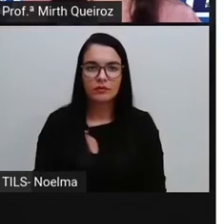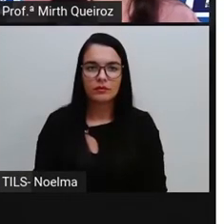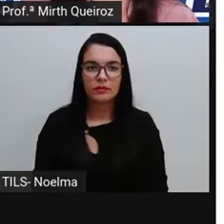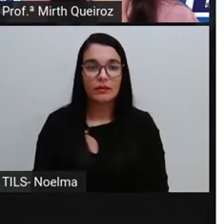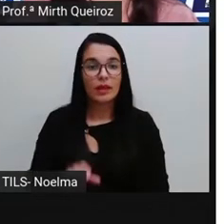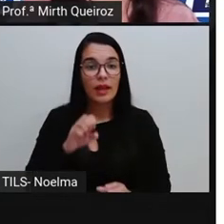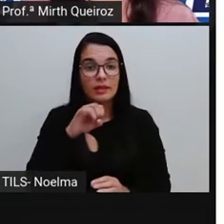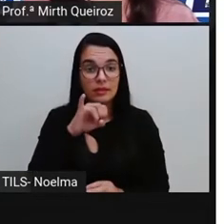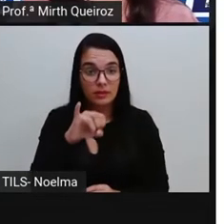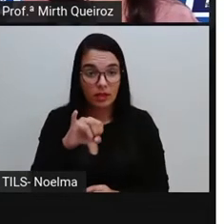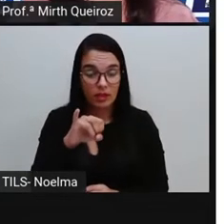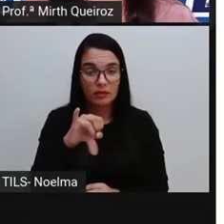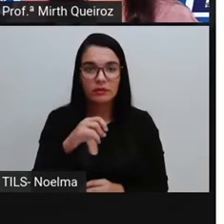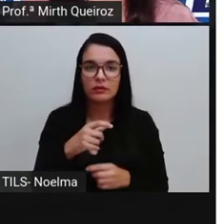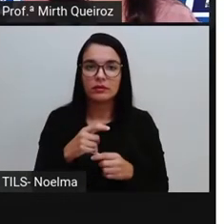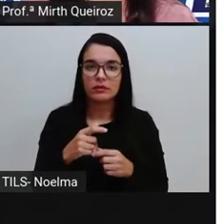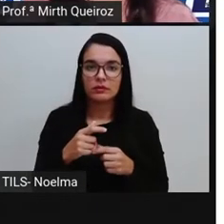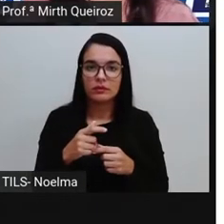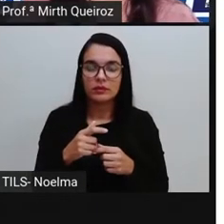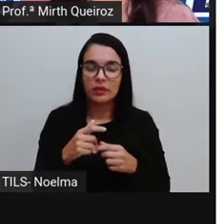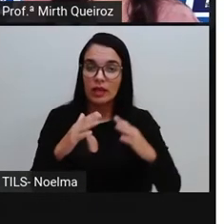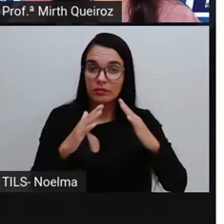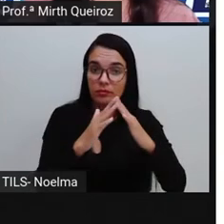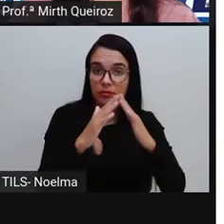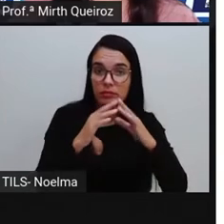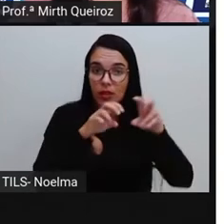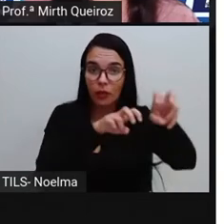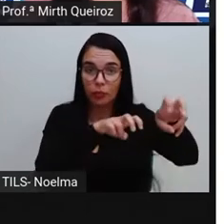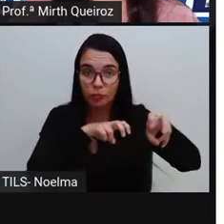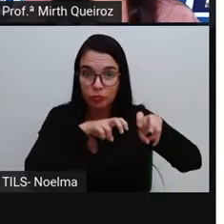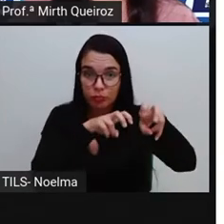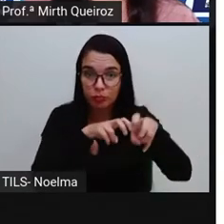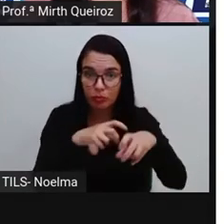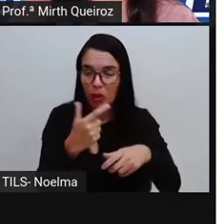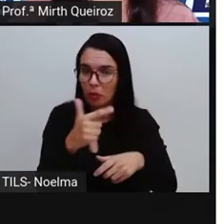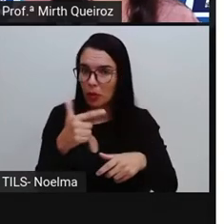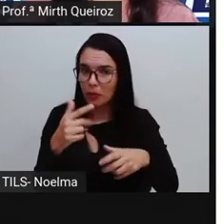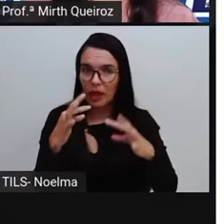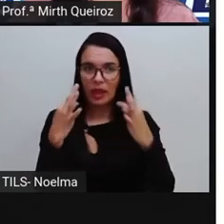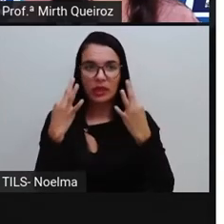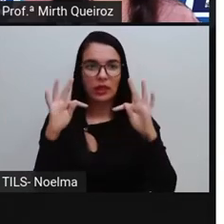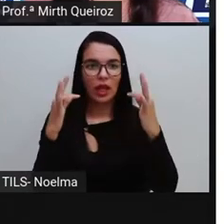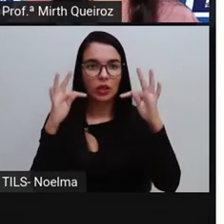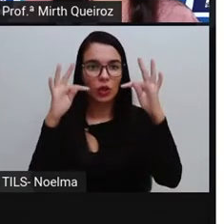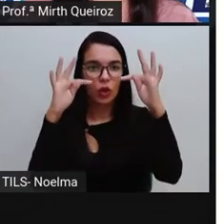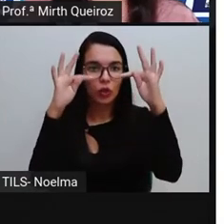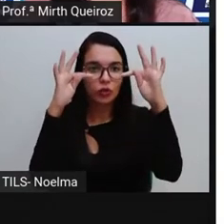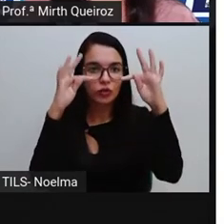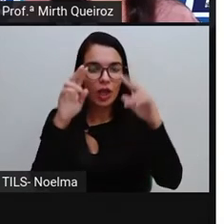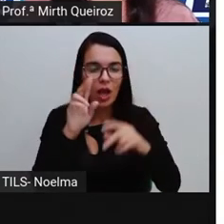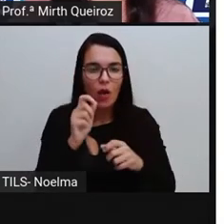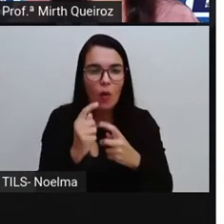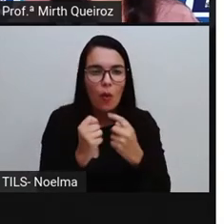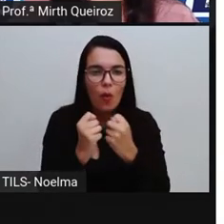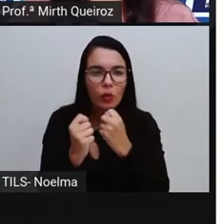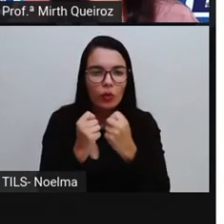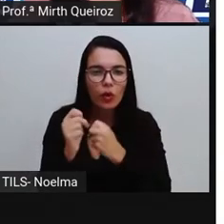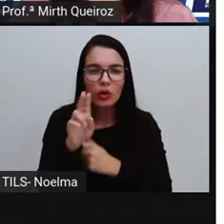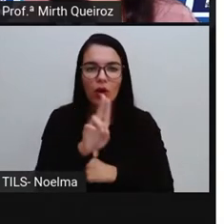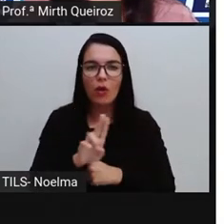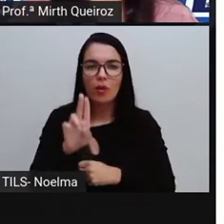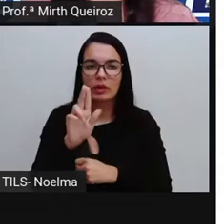e se as propriedades rurais não dispõe de tecnologias para o controle de uso das águas